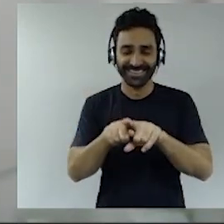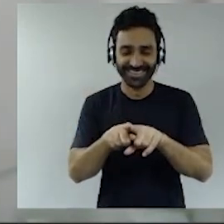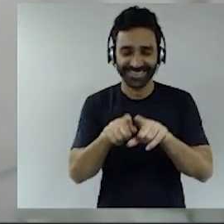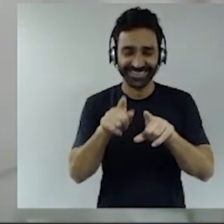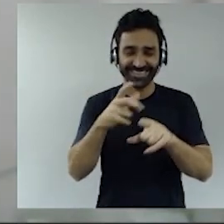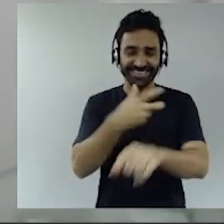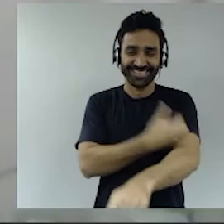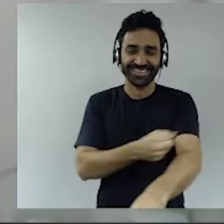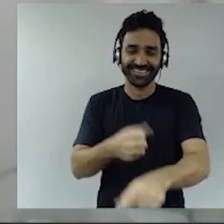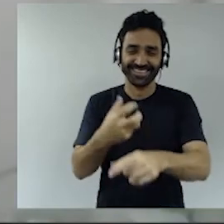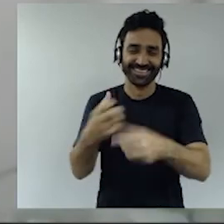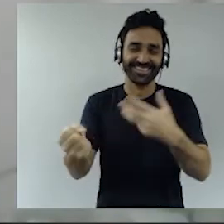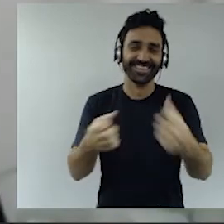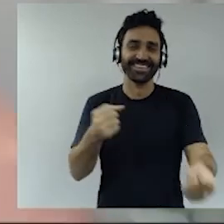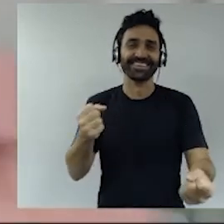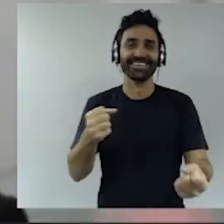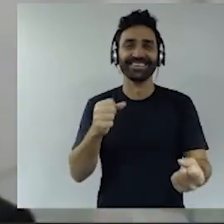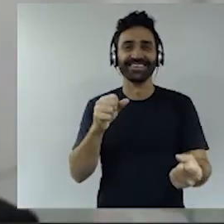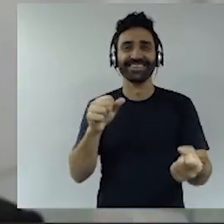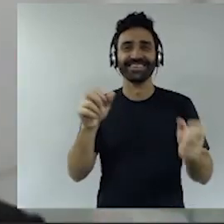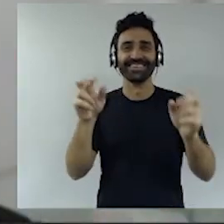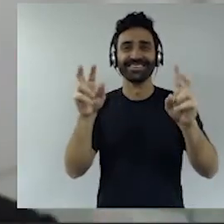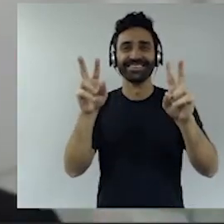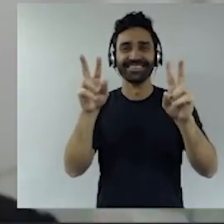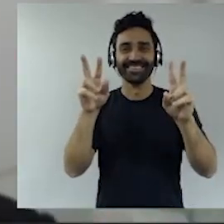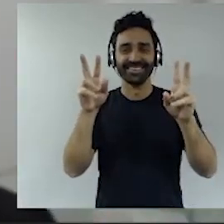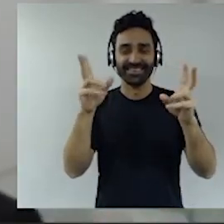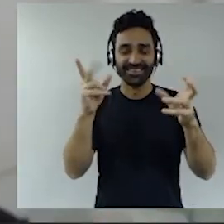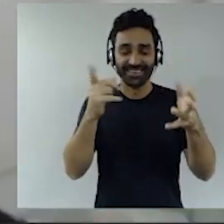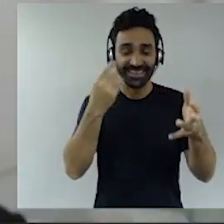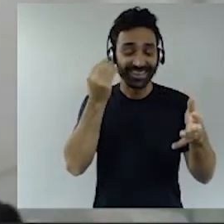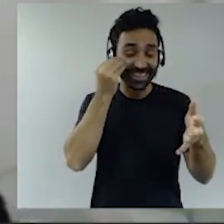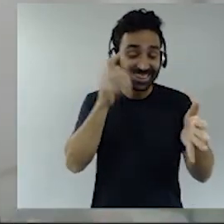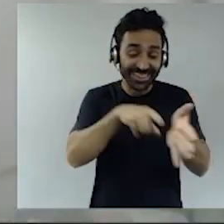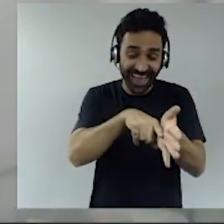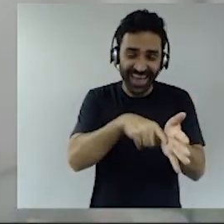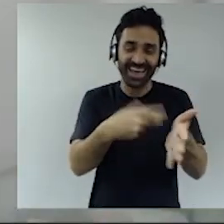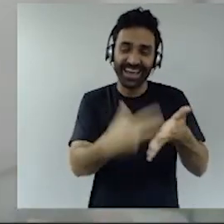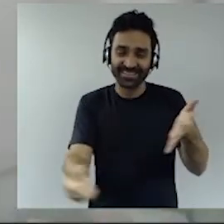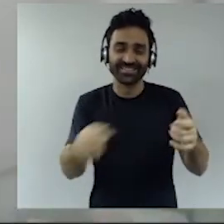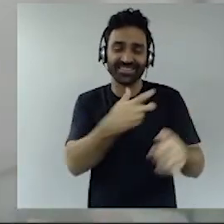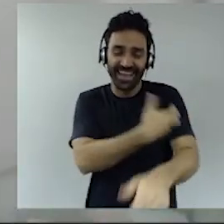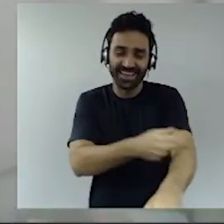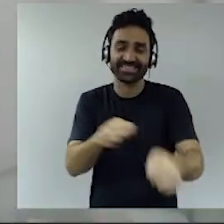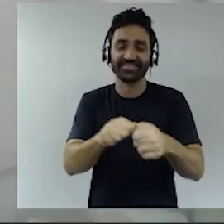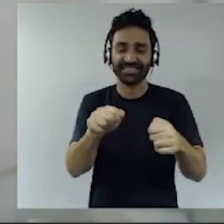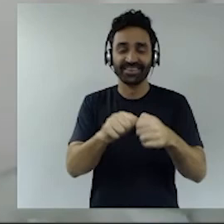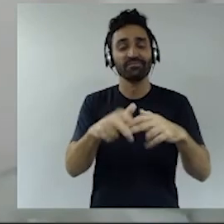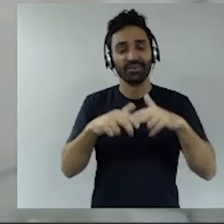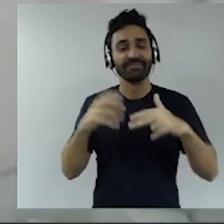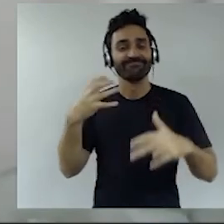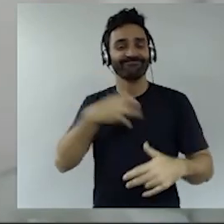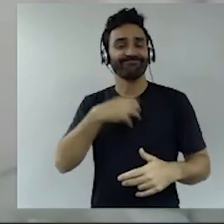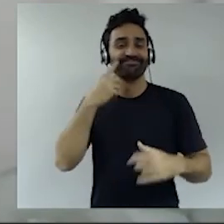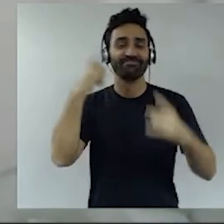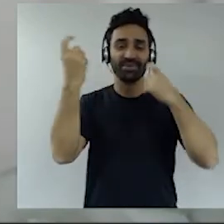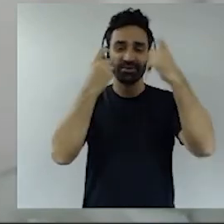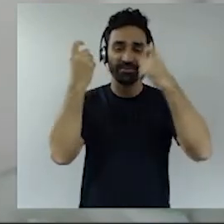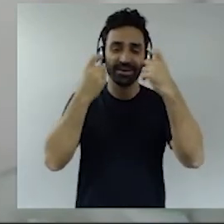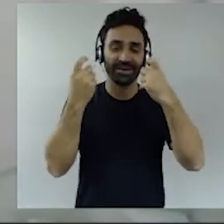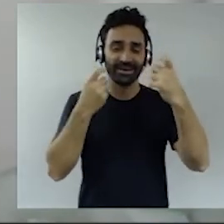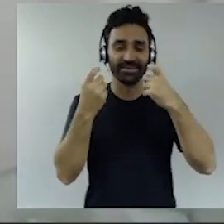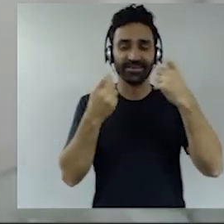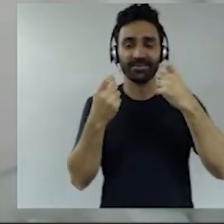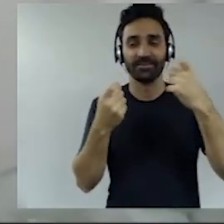numa projeção em relação aos testes já realizados. E isso nos causa preocupação. Evidentemente